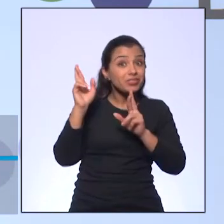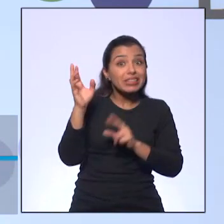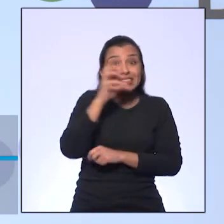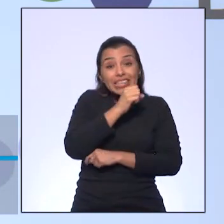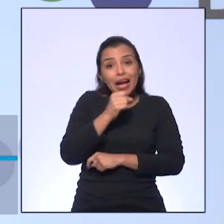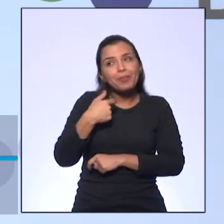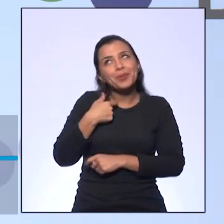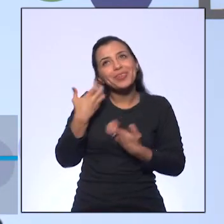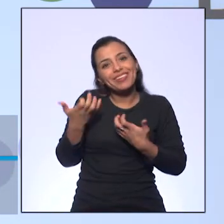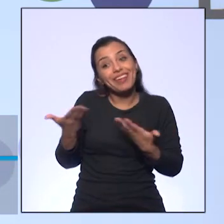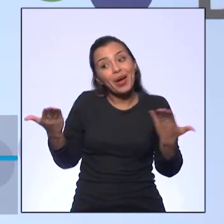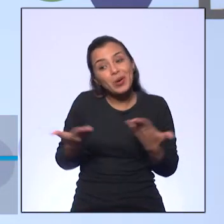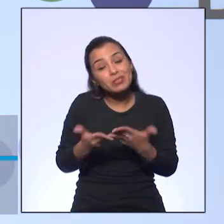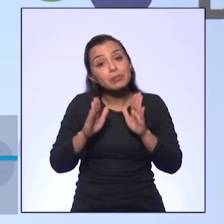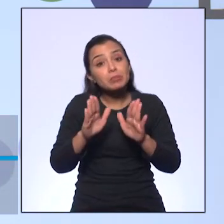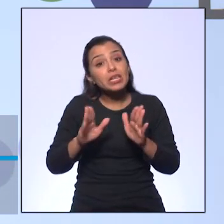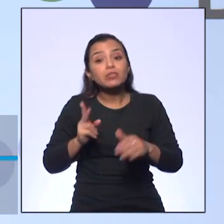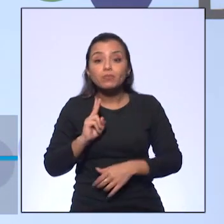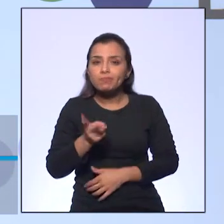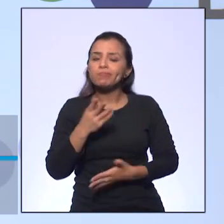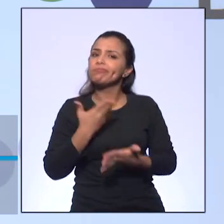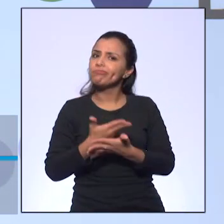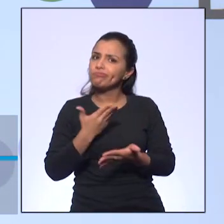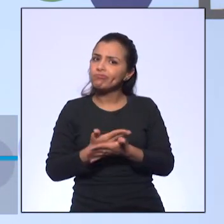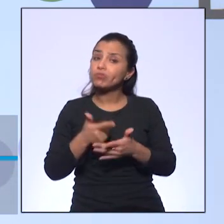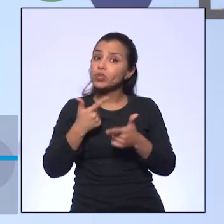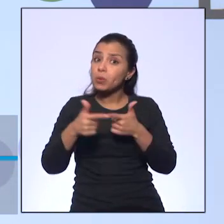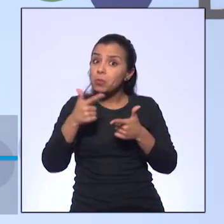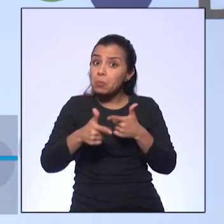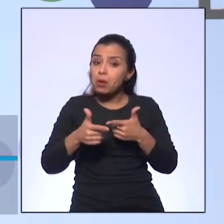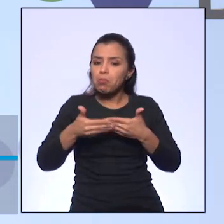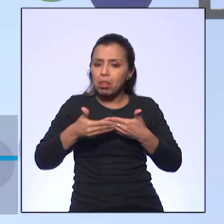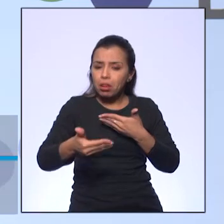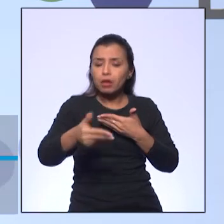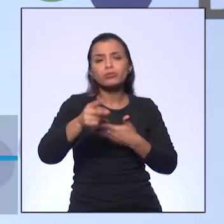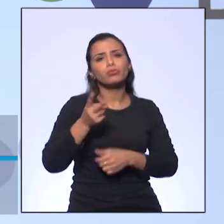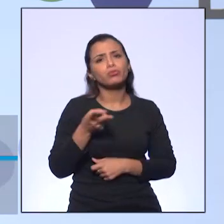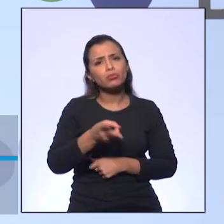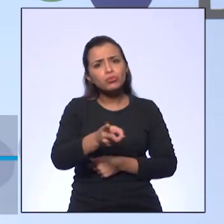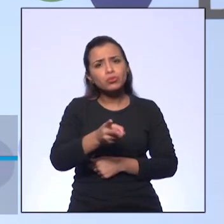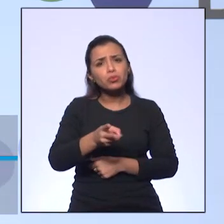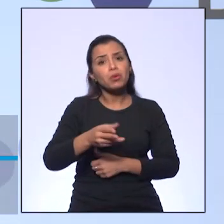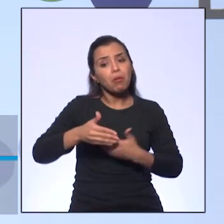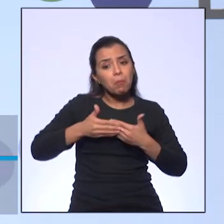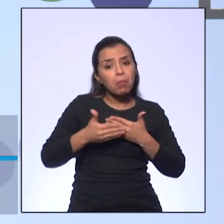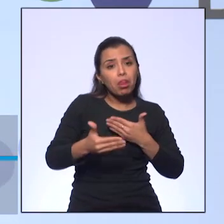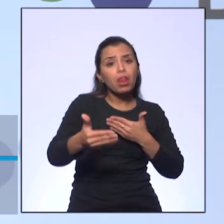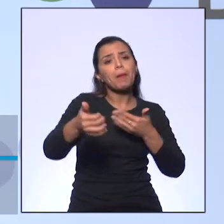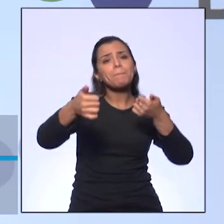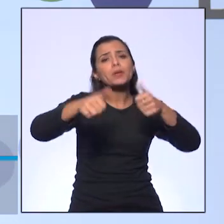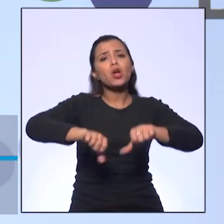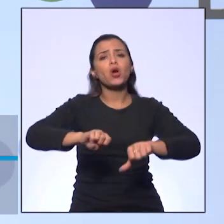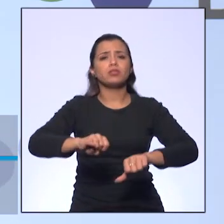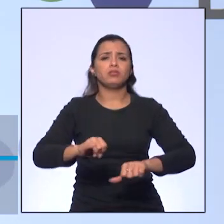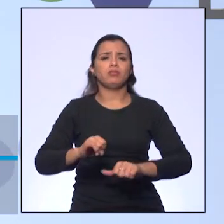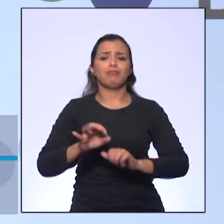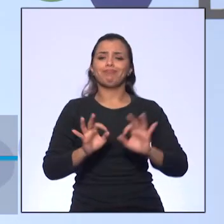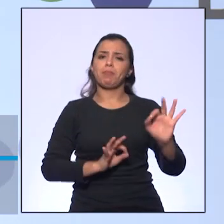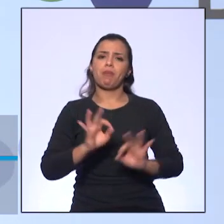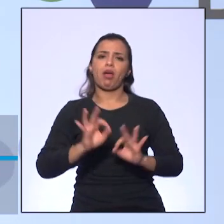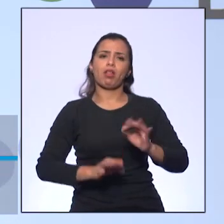estamos estudando e os problemas continuarão acontecendo e serão muito piores se a pessoa não estiver preparada com uma